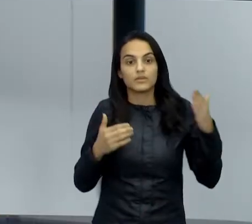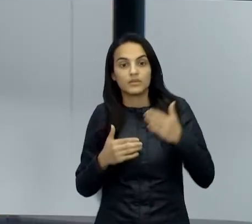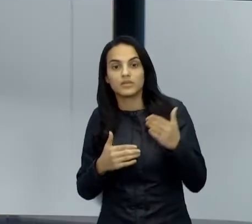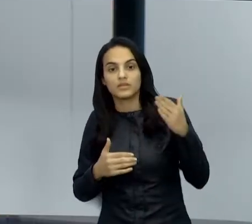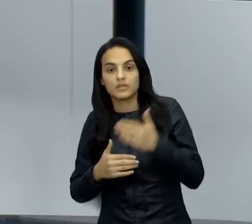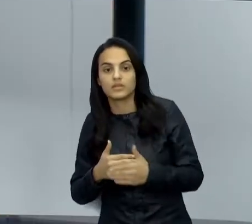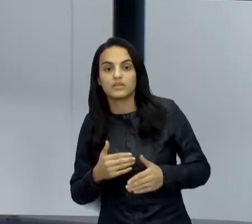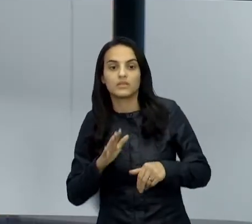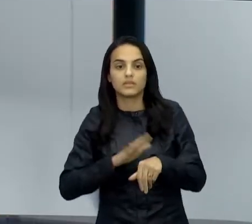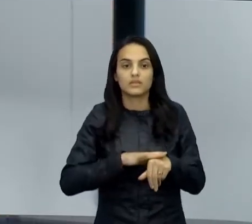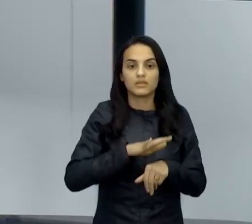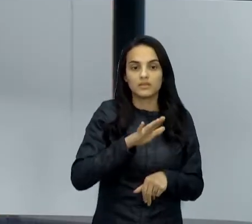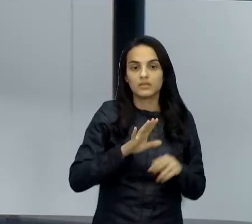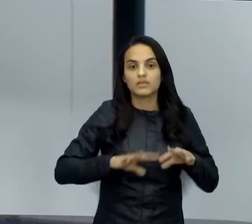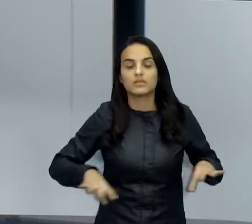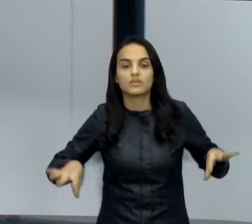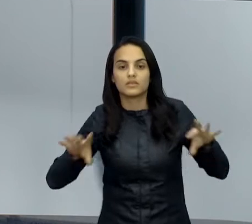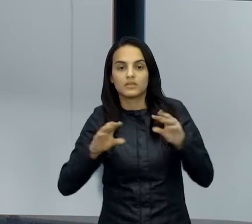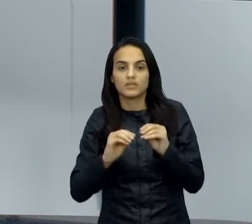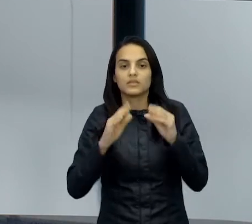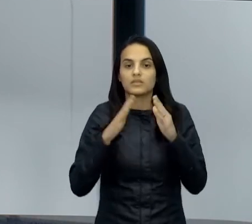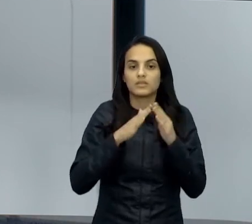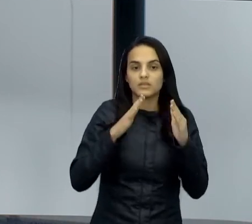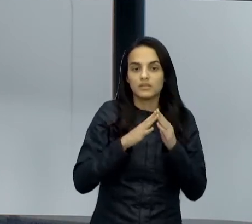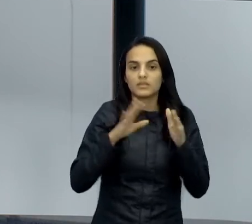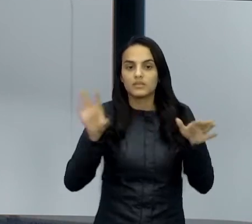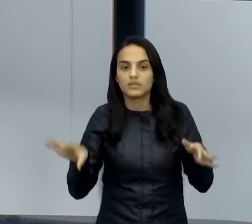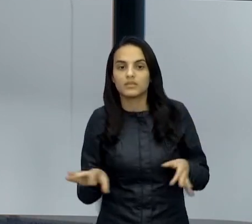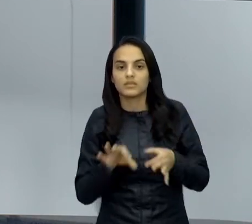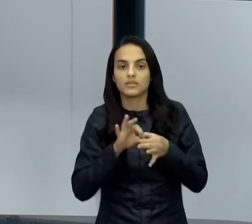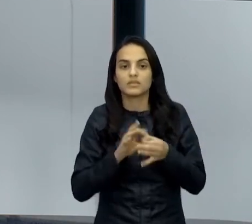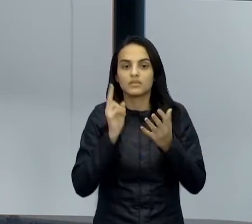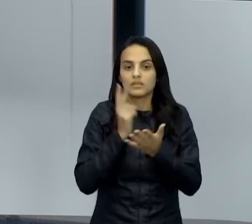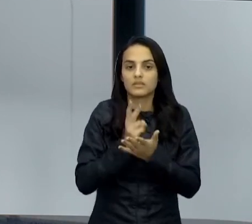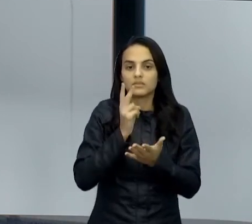mais tempo? Todos os aparelhos da casa dela ficaram ligados o tempo